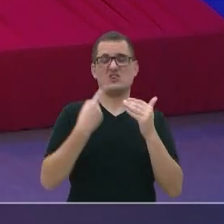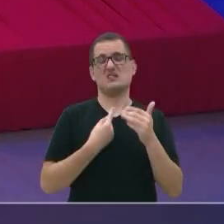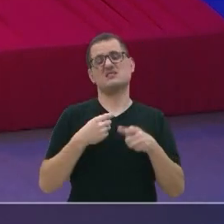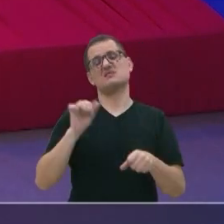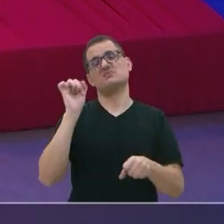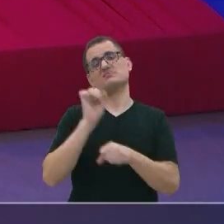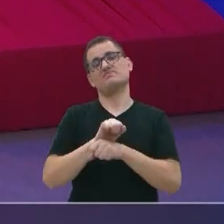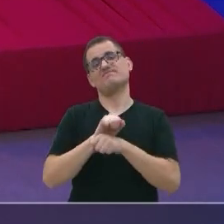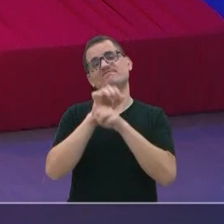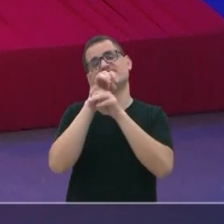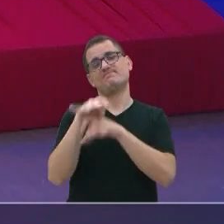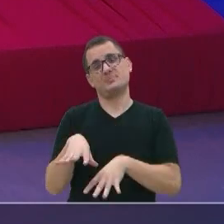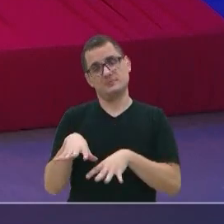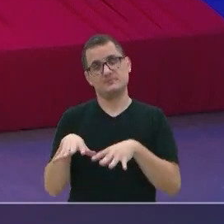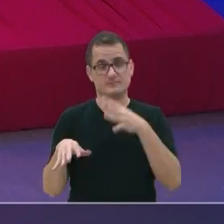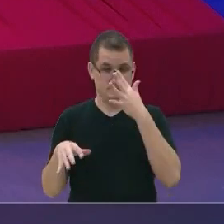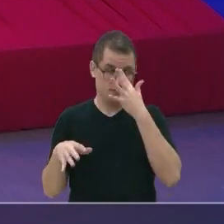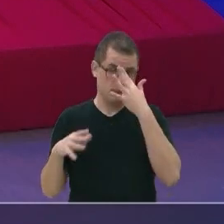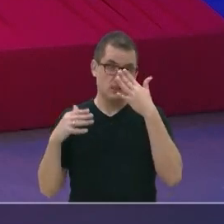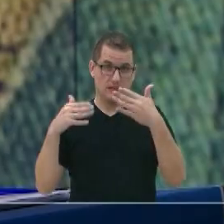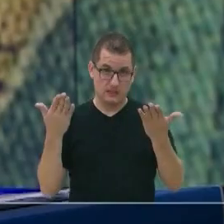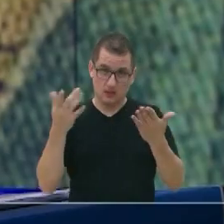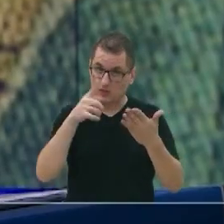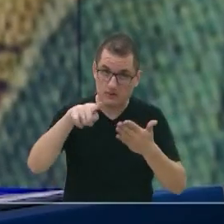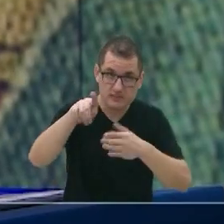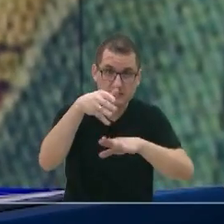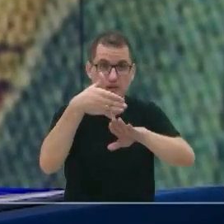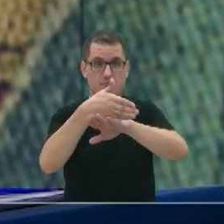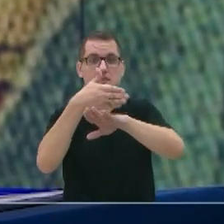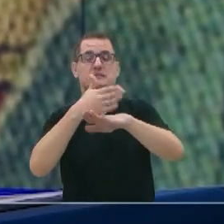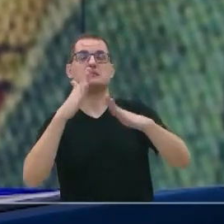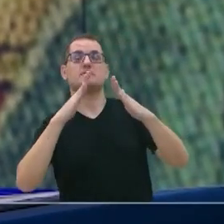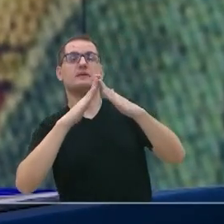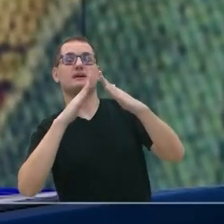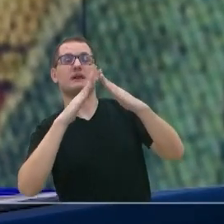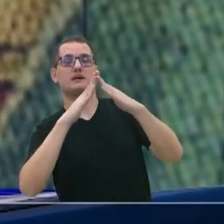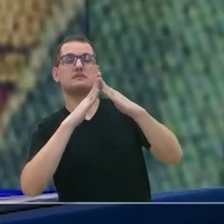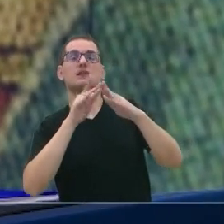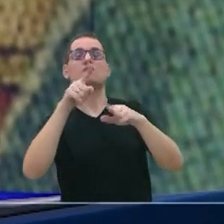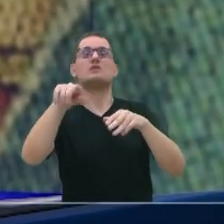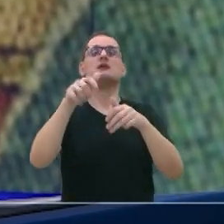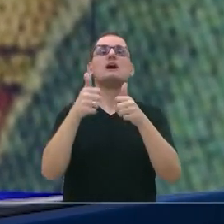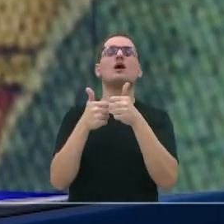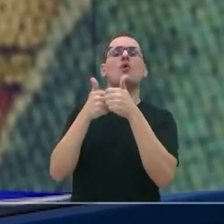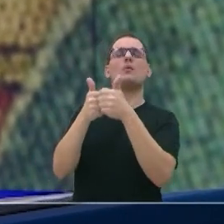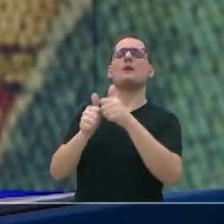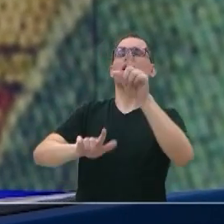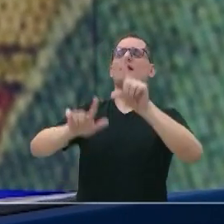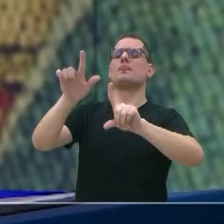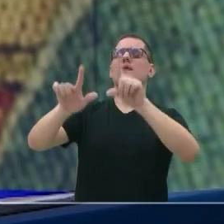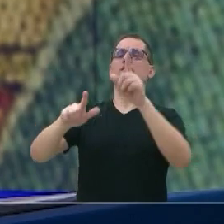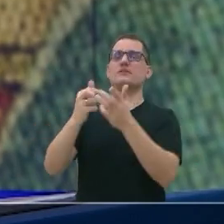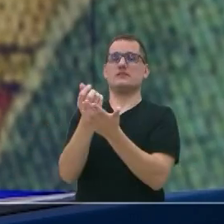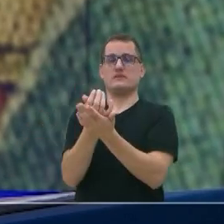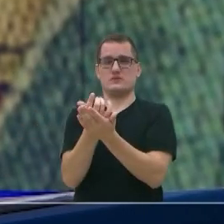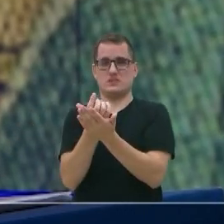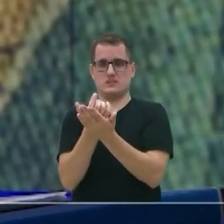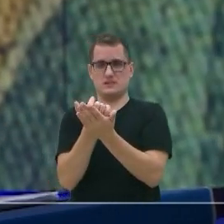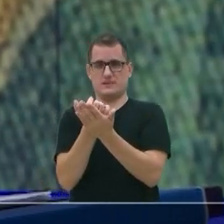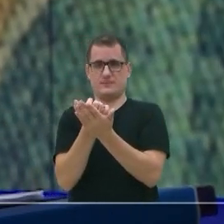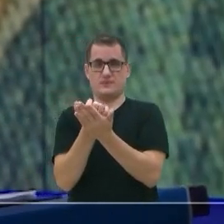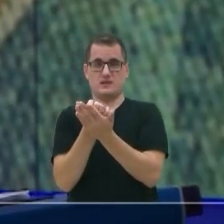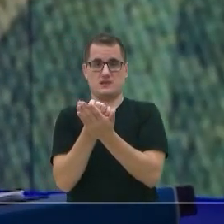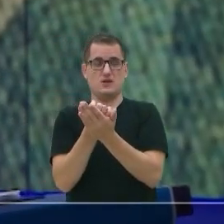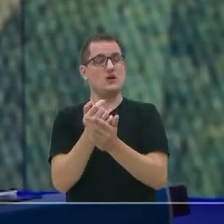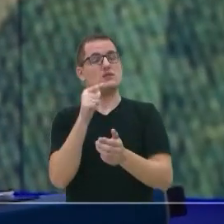Então, você que está em casa, você que nos acompanha pela TV Evangelizar neste momento, você